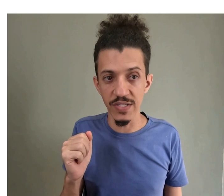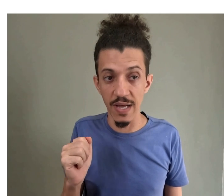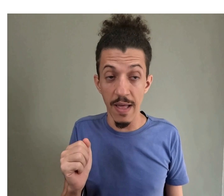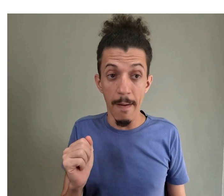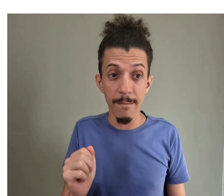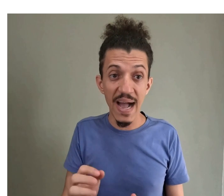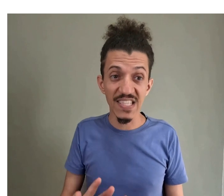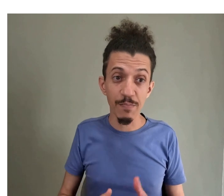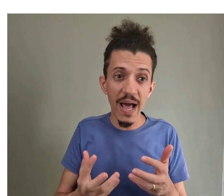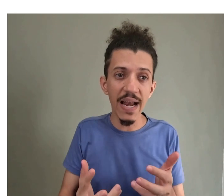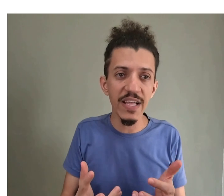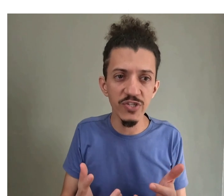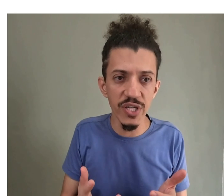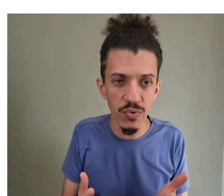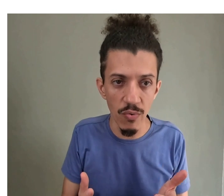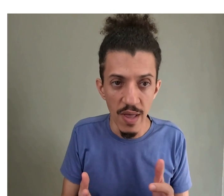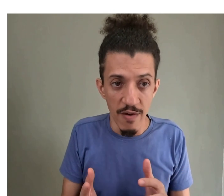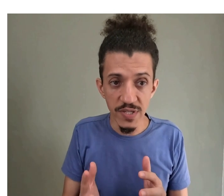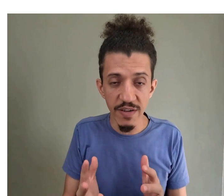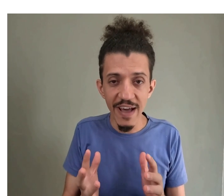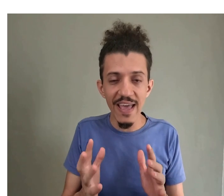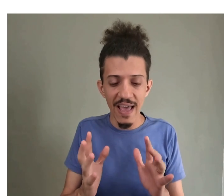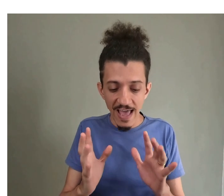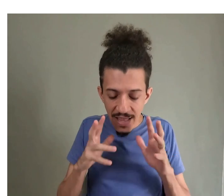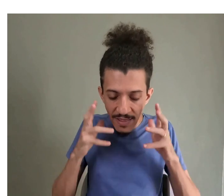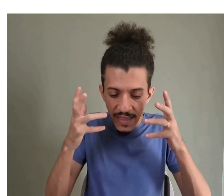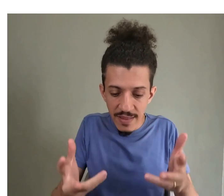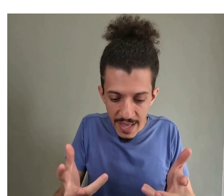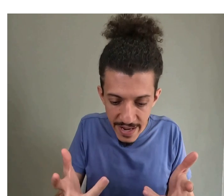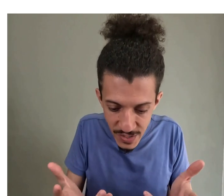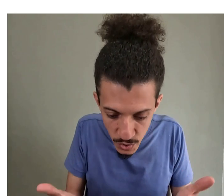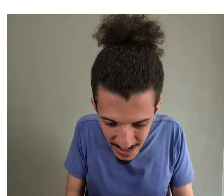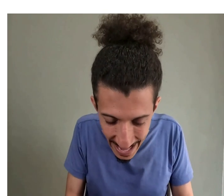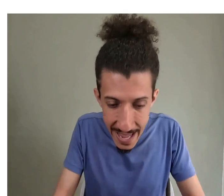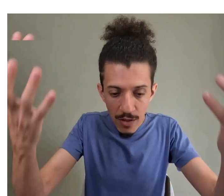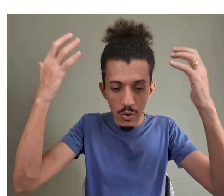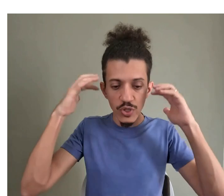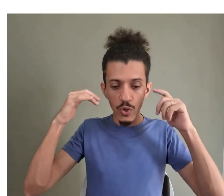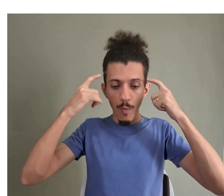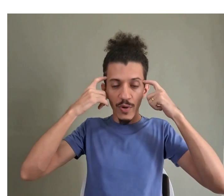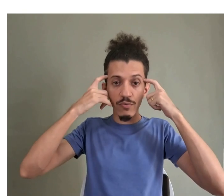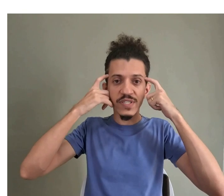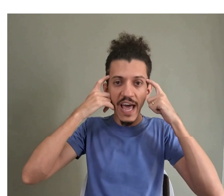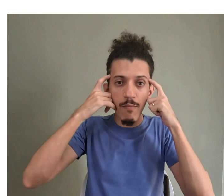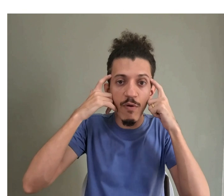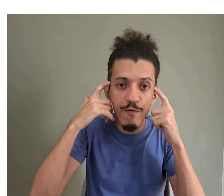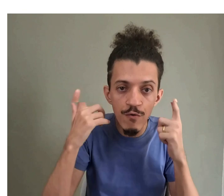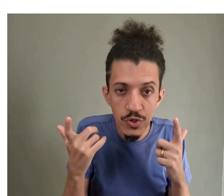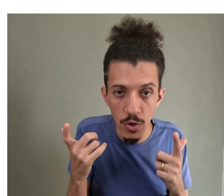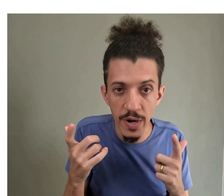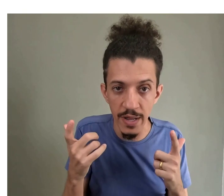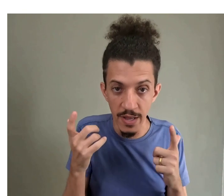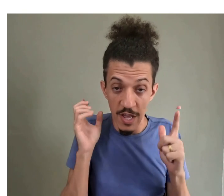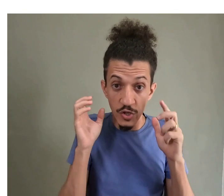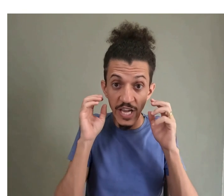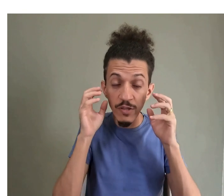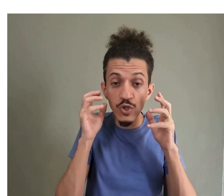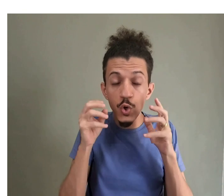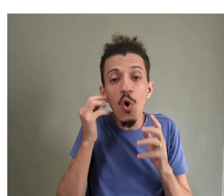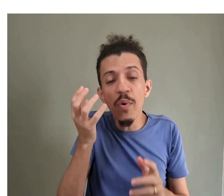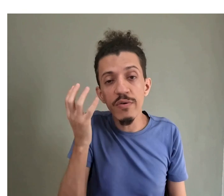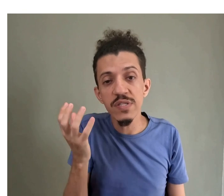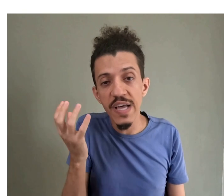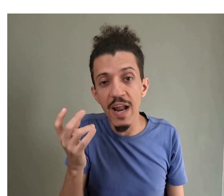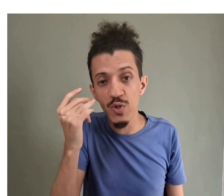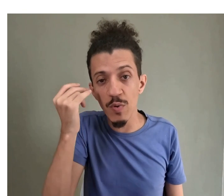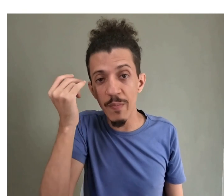prática. Mas, para além disso, você vai entender isso dentro de de como que o cérebro funciona, dentro de